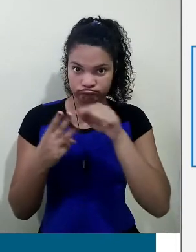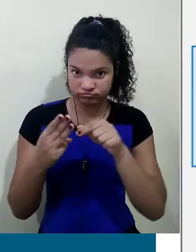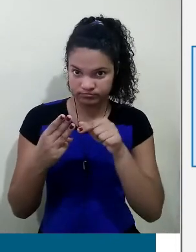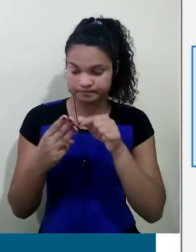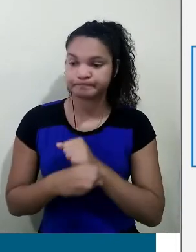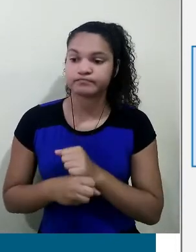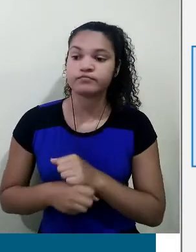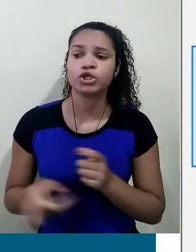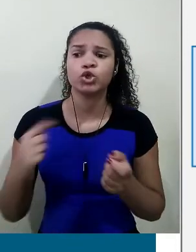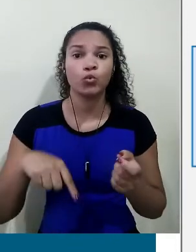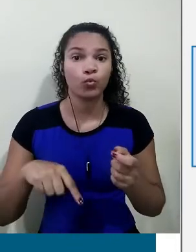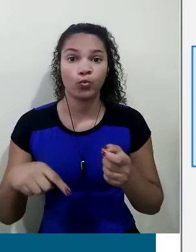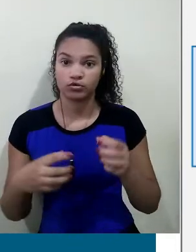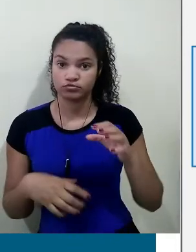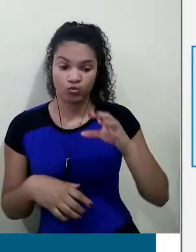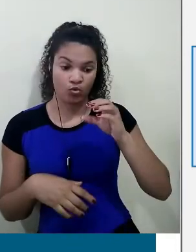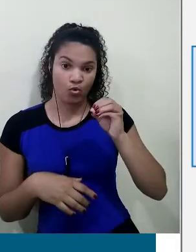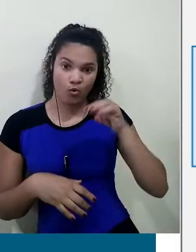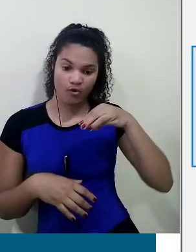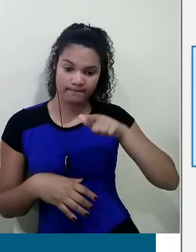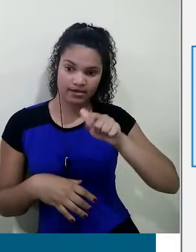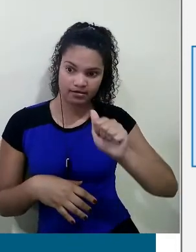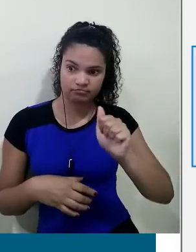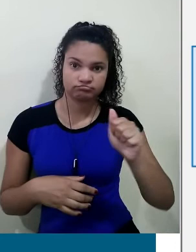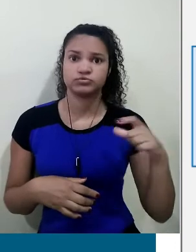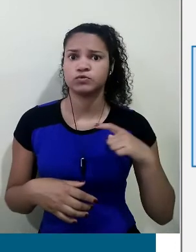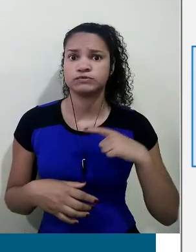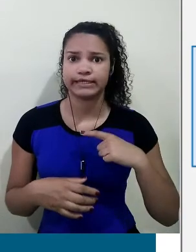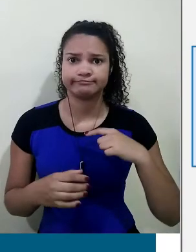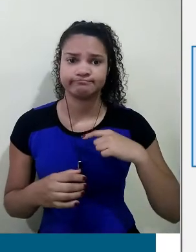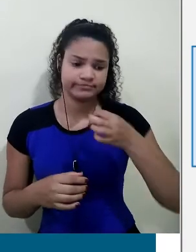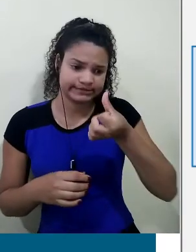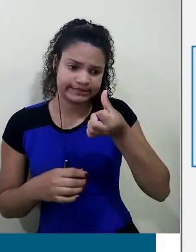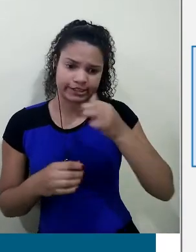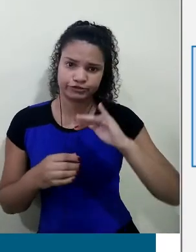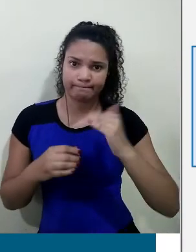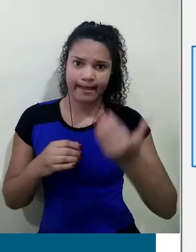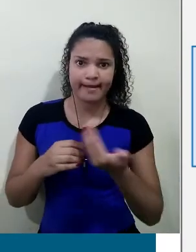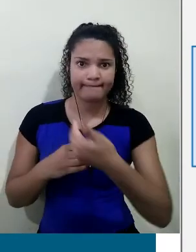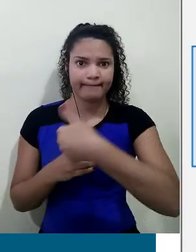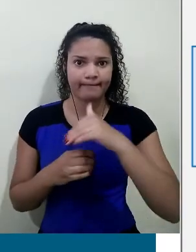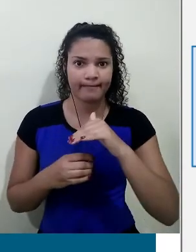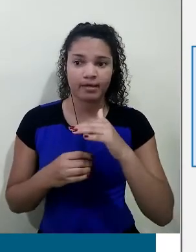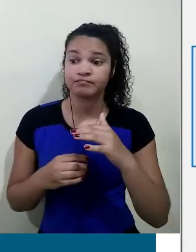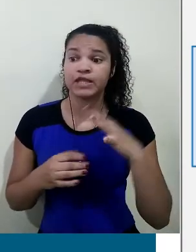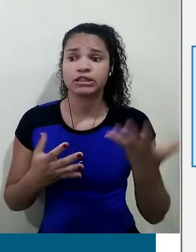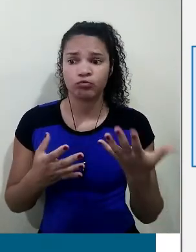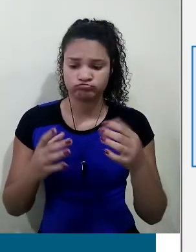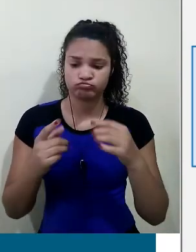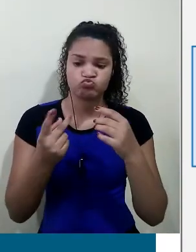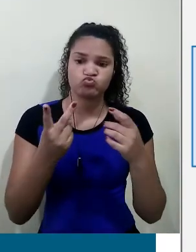possui todos os casos possíveis. Em um dado de 6 lados, esse conjunto tem 6